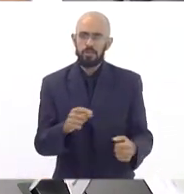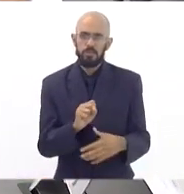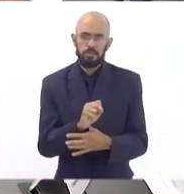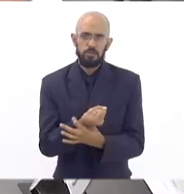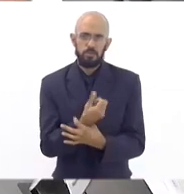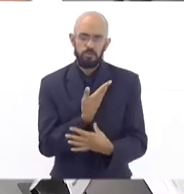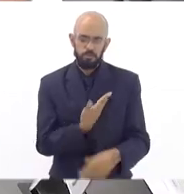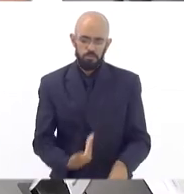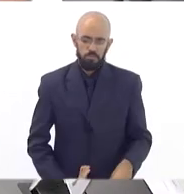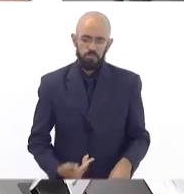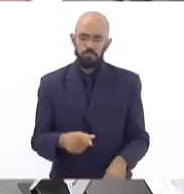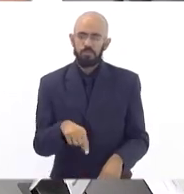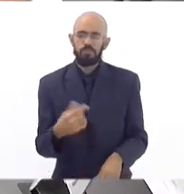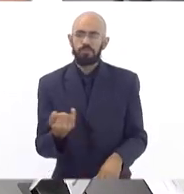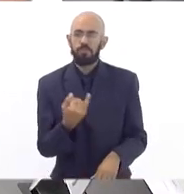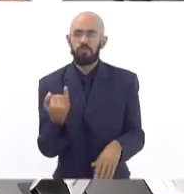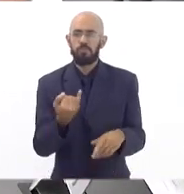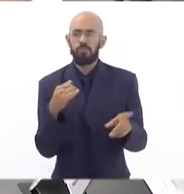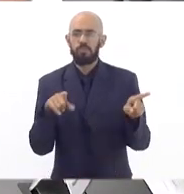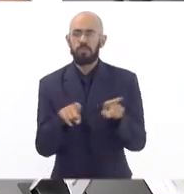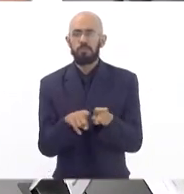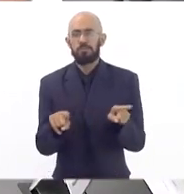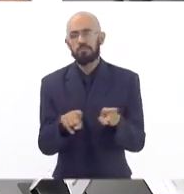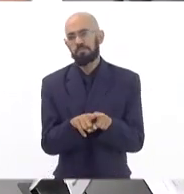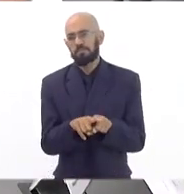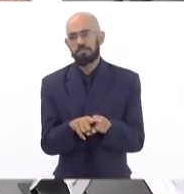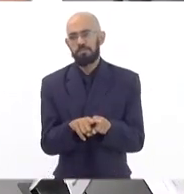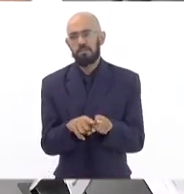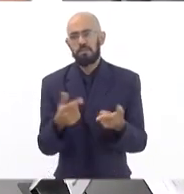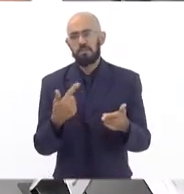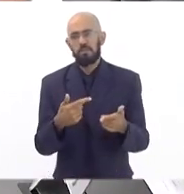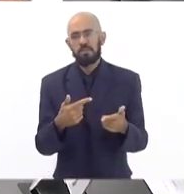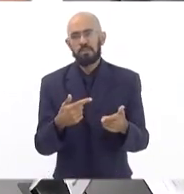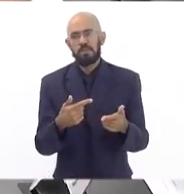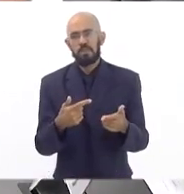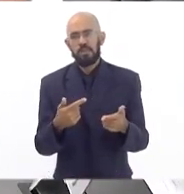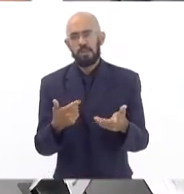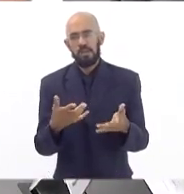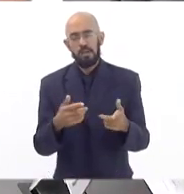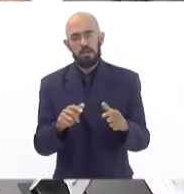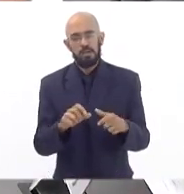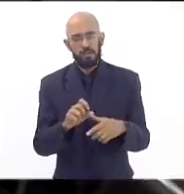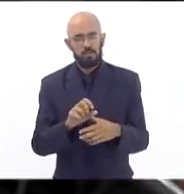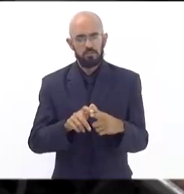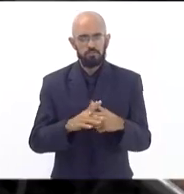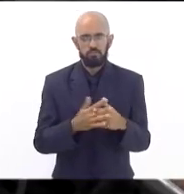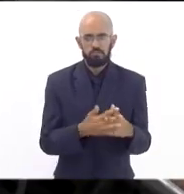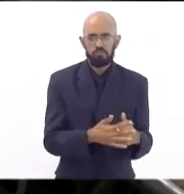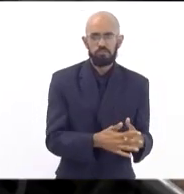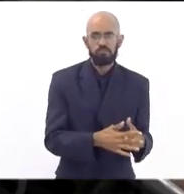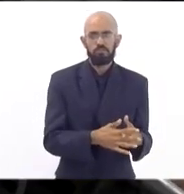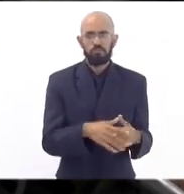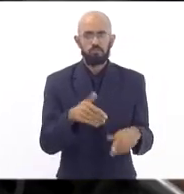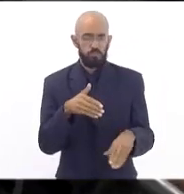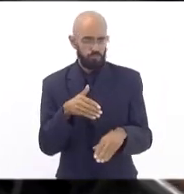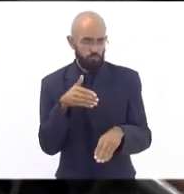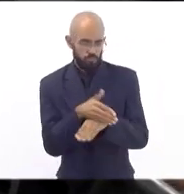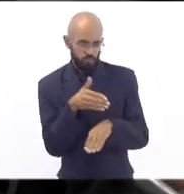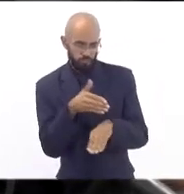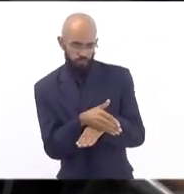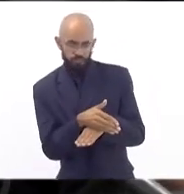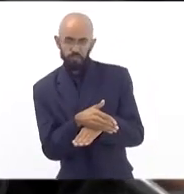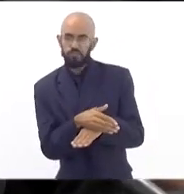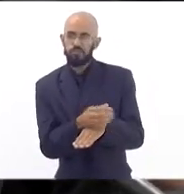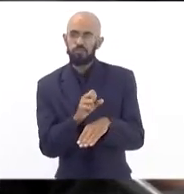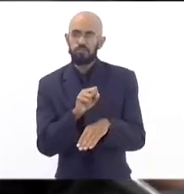pública então é importante essa questão de recuperação tanto dos acessos abertos dos muros da